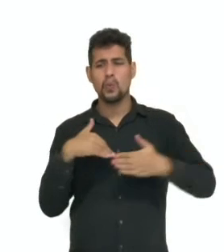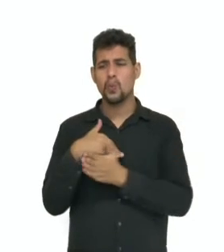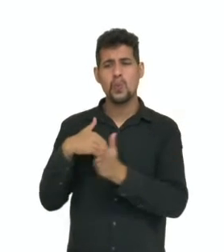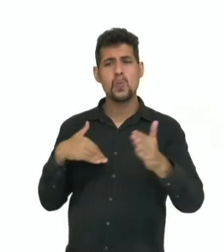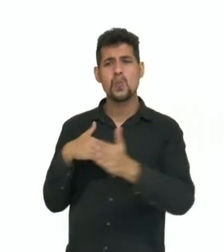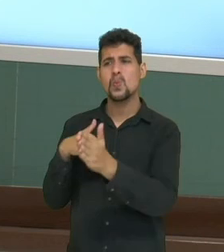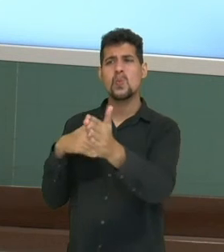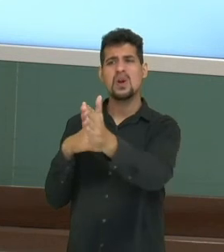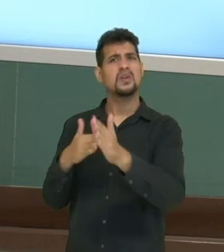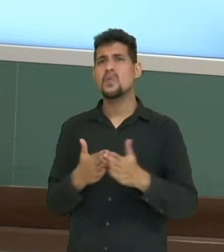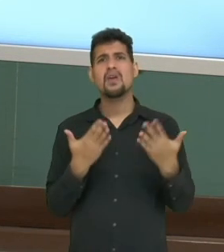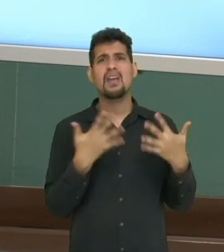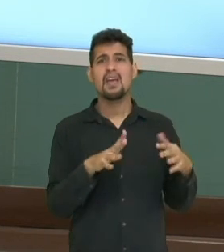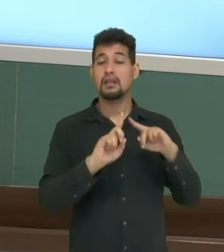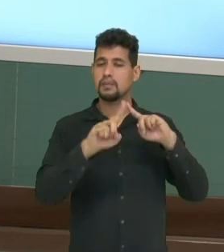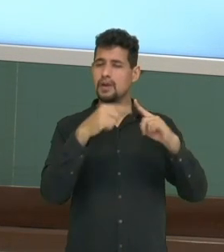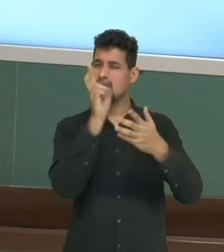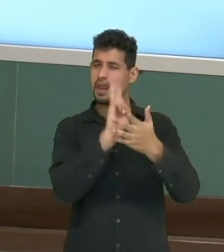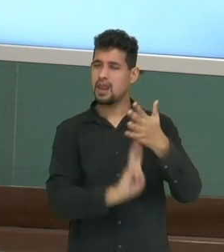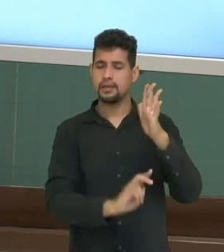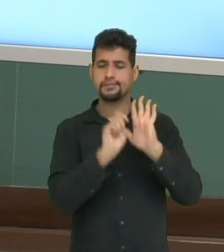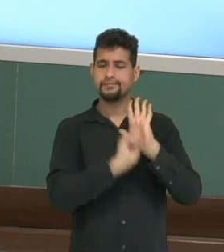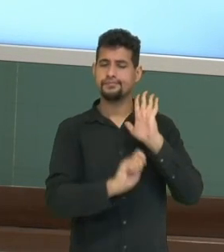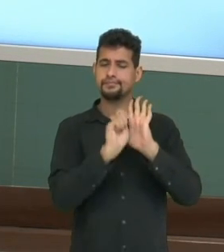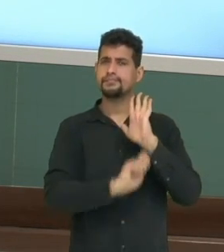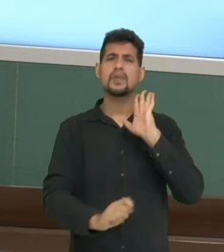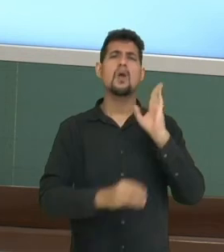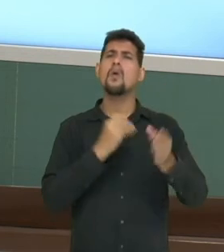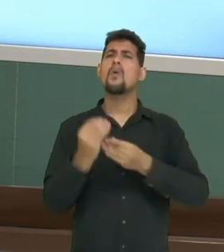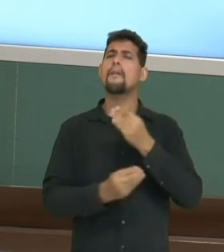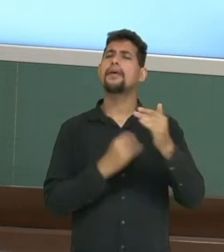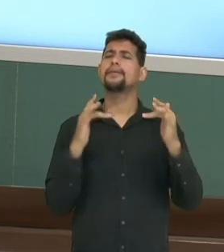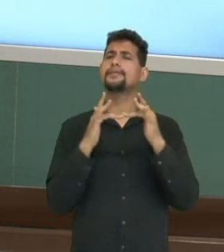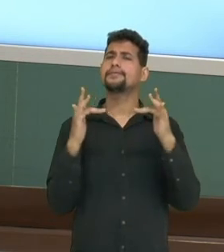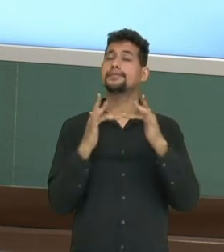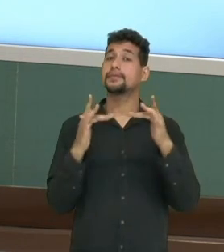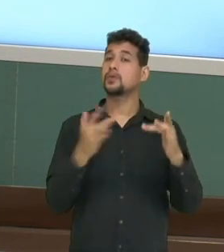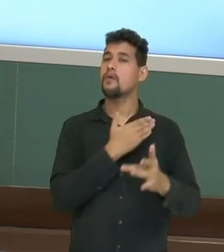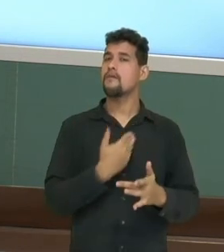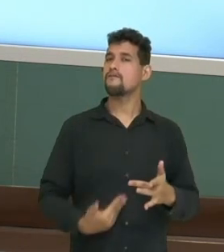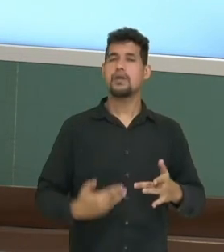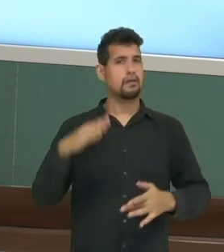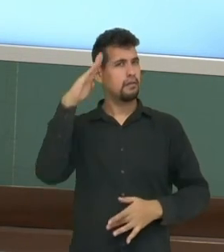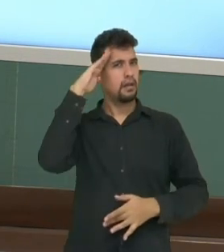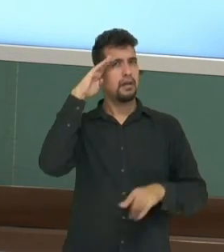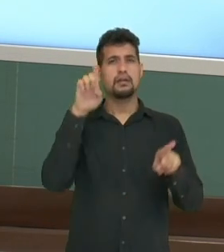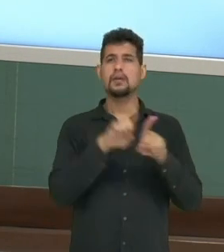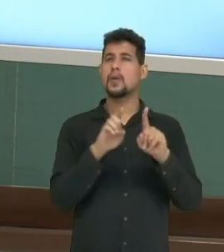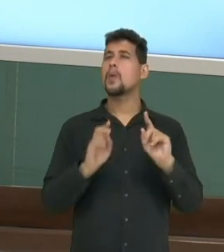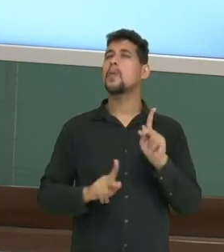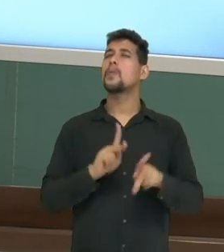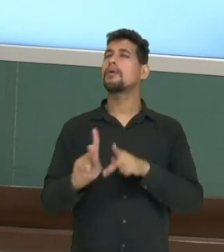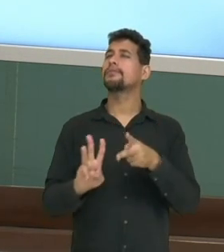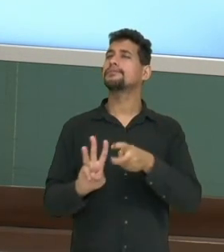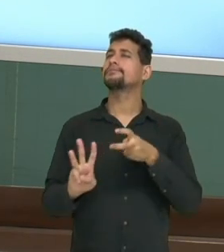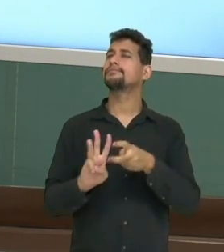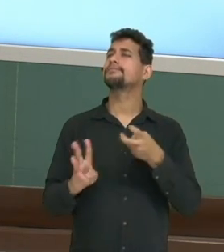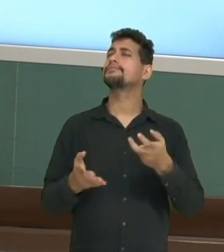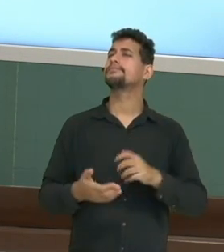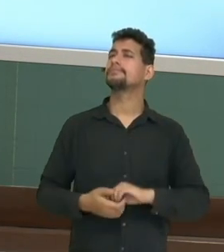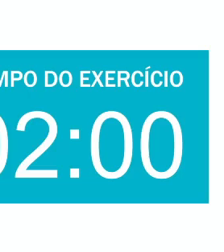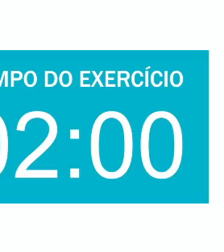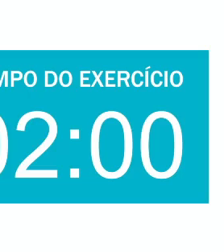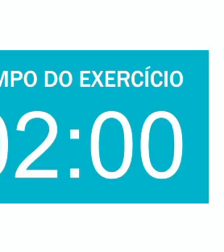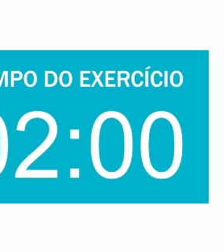A partir da leitura do texto, como foi a relação entre o governo militar e os indígenas da Amazônia?